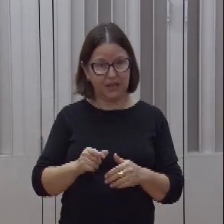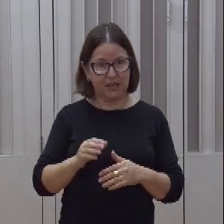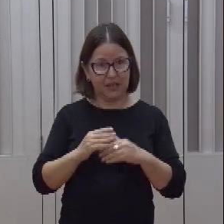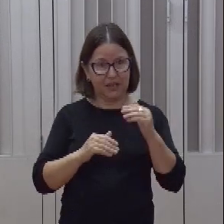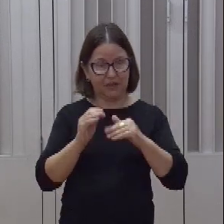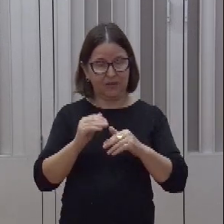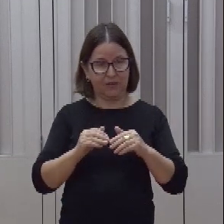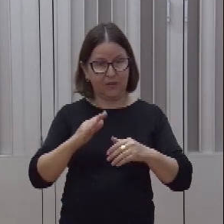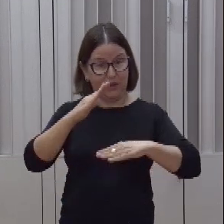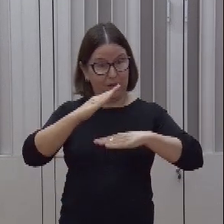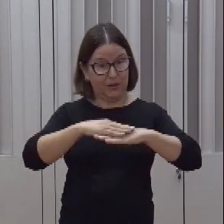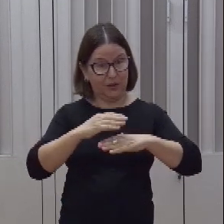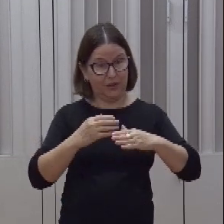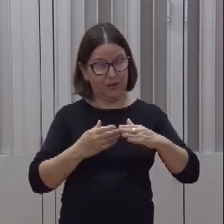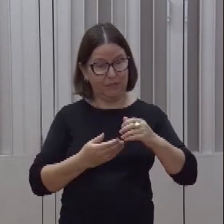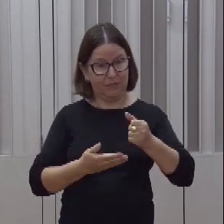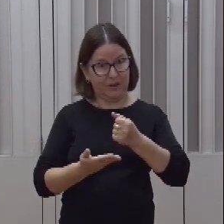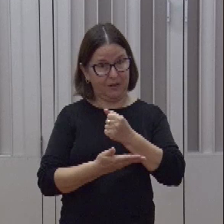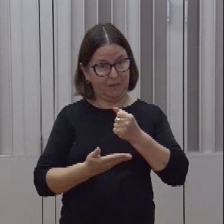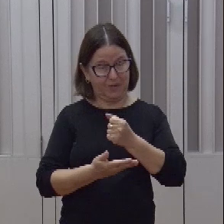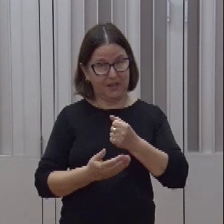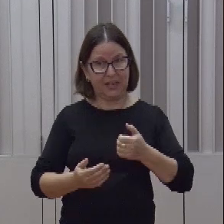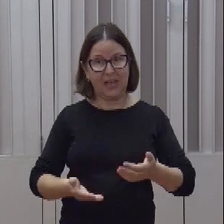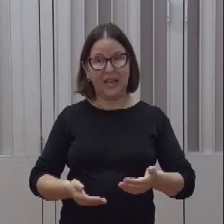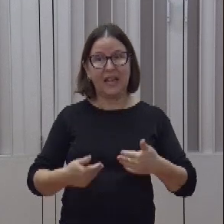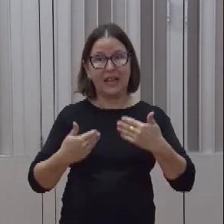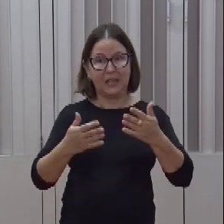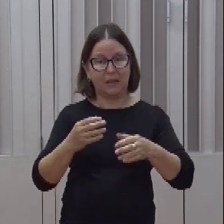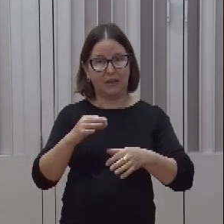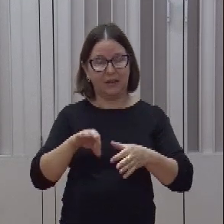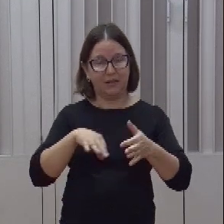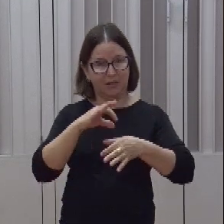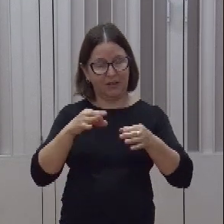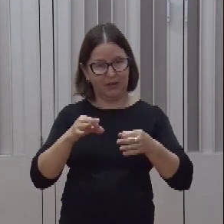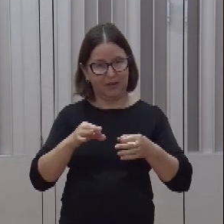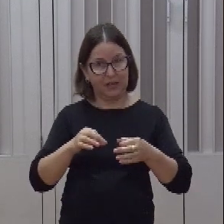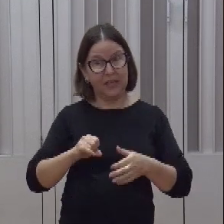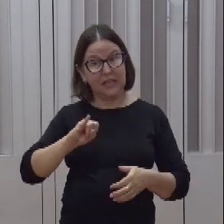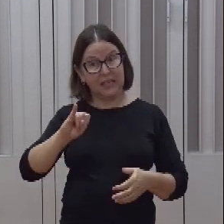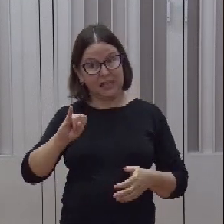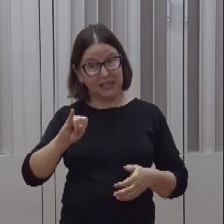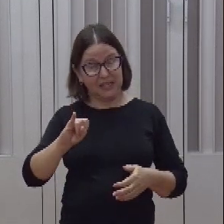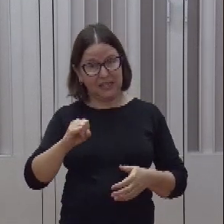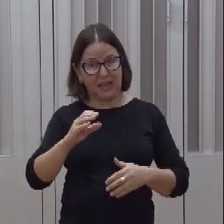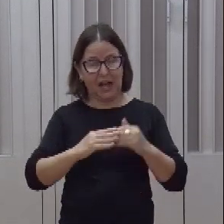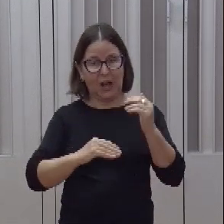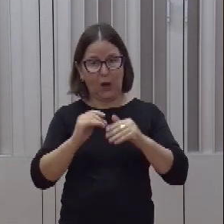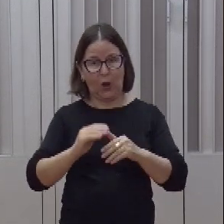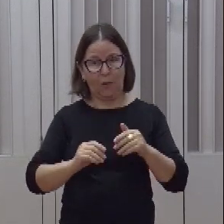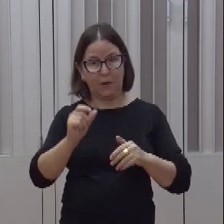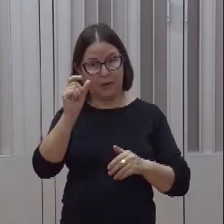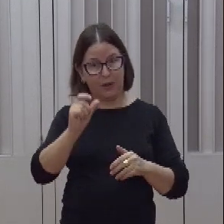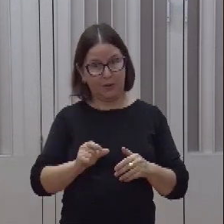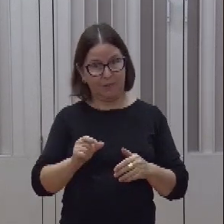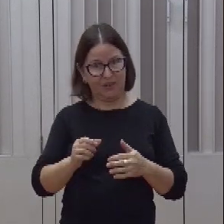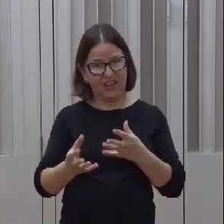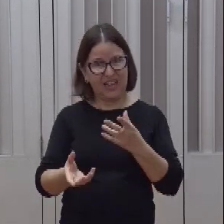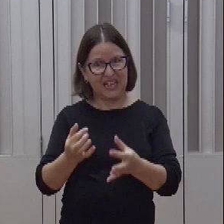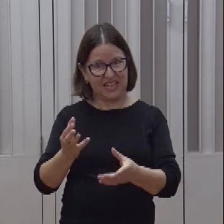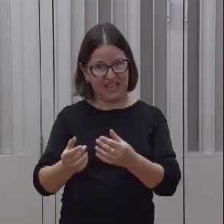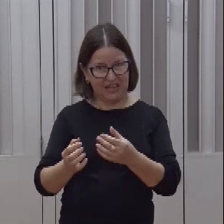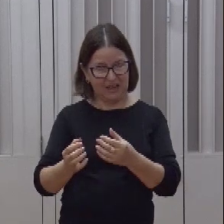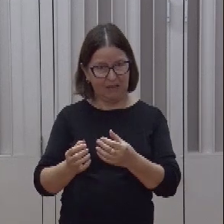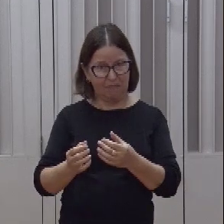receberá galardão. Se a obra de alguém se queimar, sofrerá ele dano, mas esse mesmo será salvo,